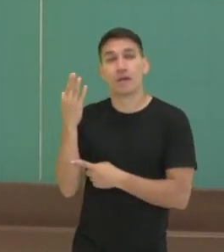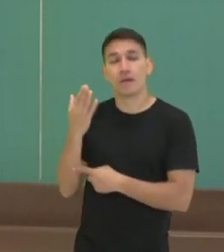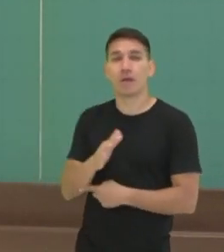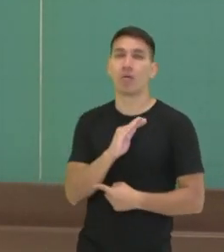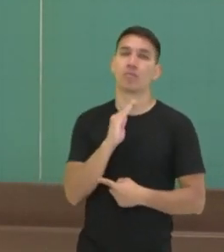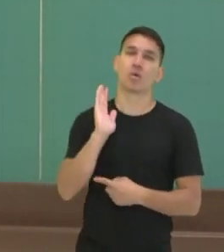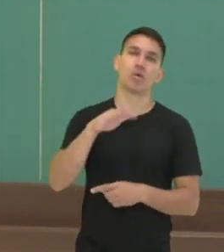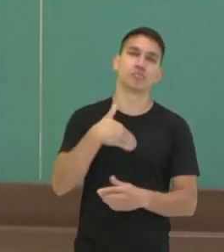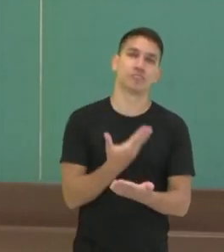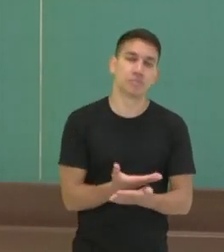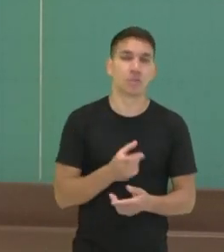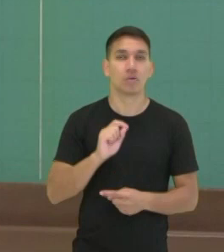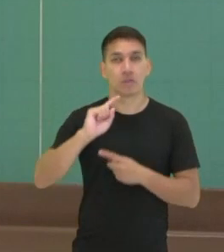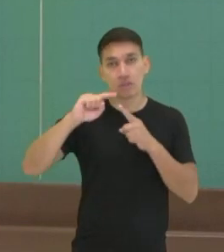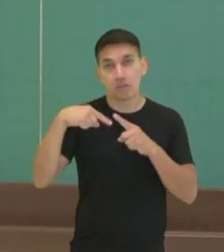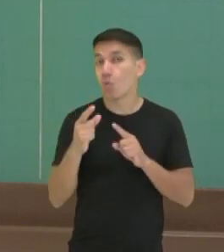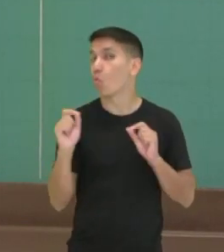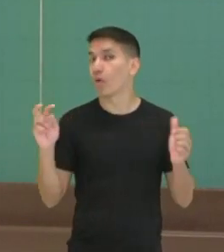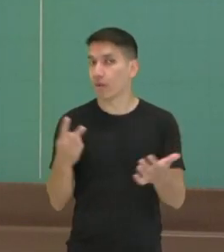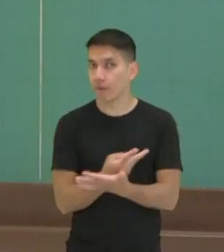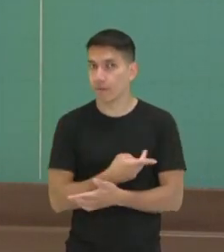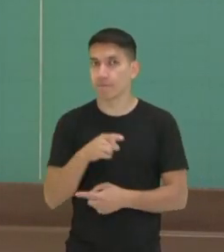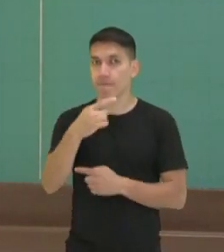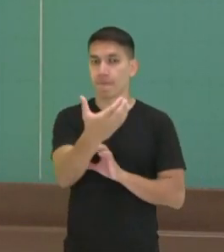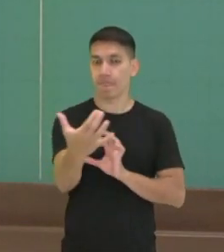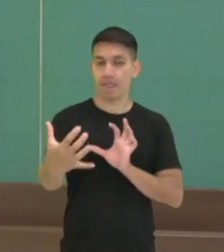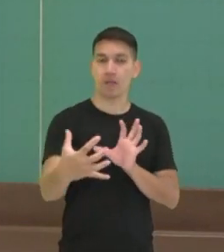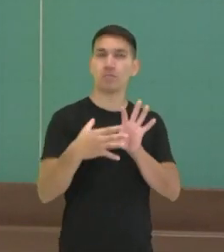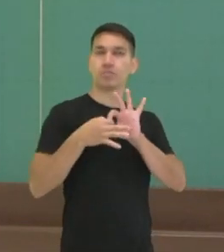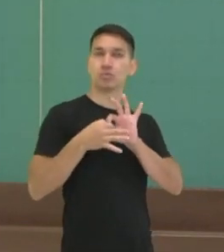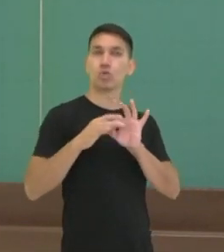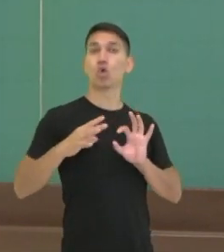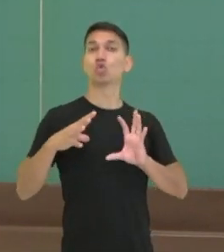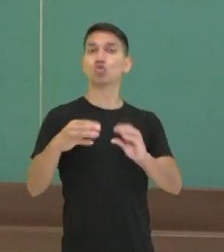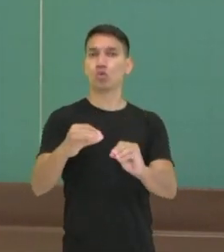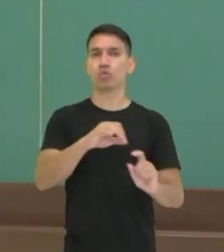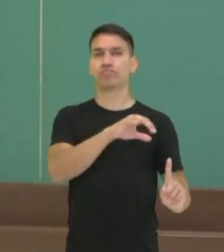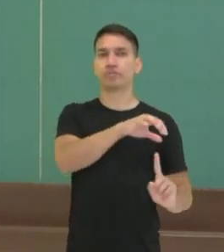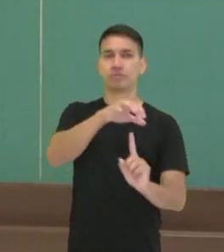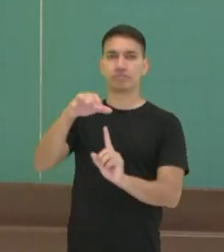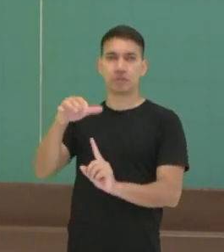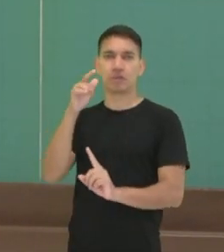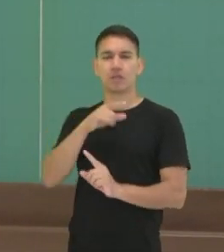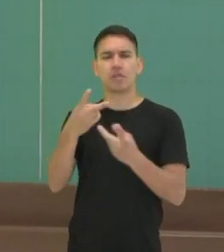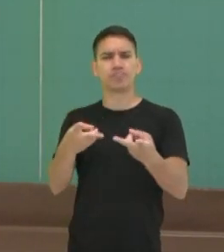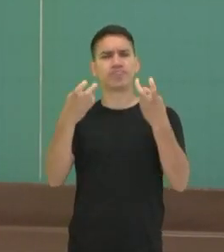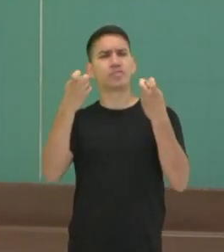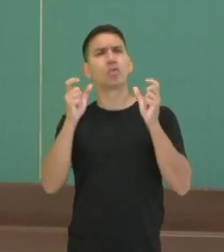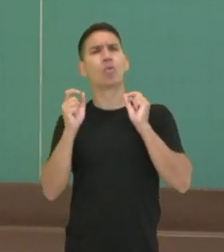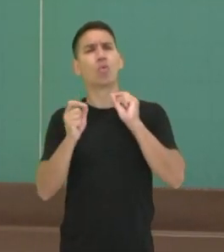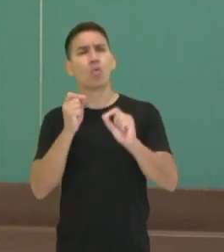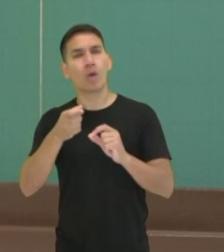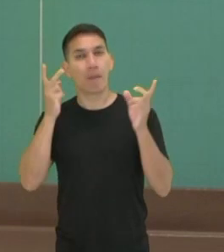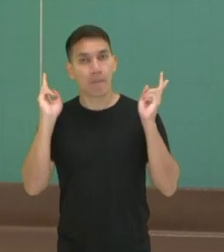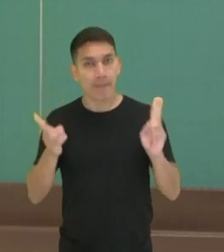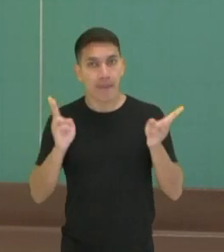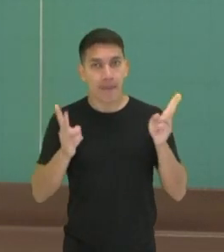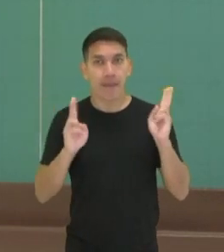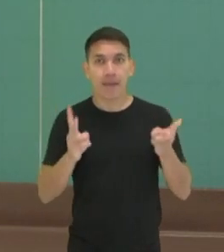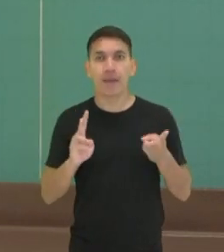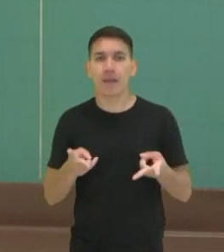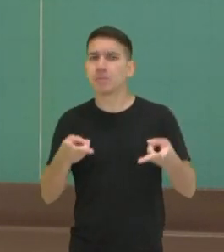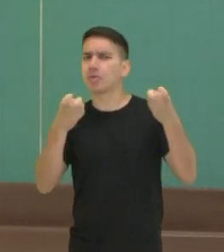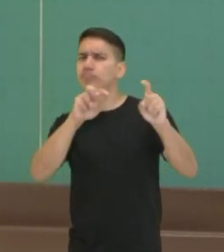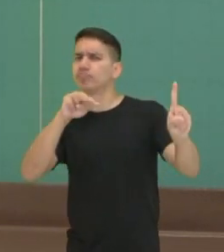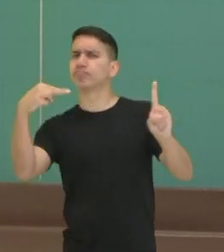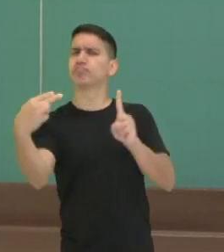falecendo prematuramente e o que acontece? Carlos Magno ele assumiu todo o reinado e ele começa a ter aquela visão. A mesma visão de seu pai tem a